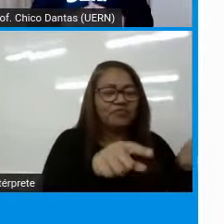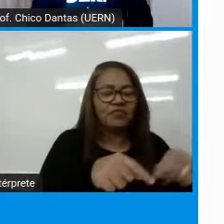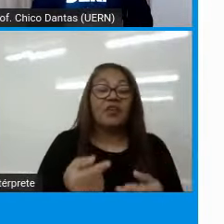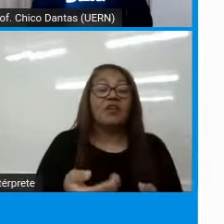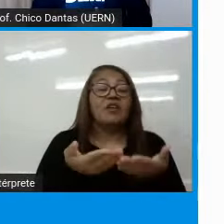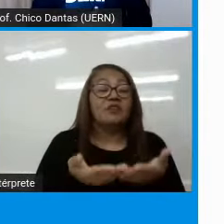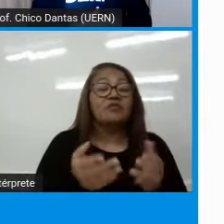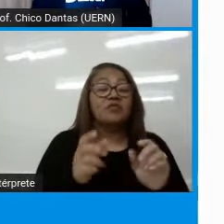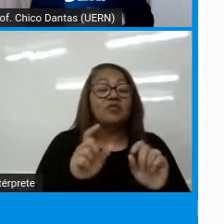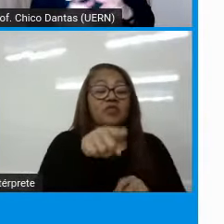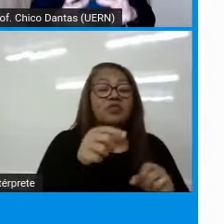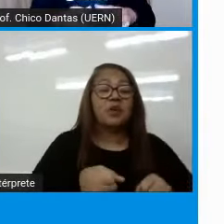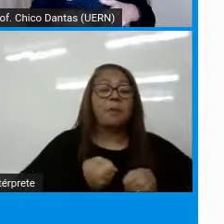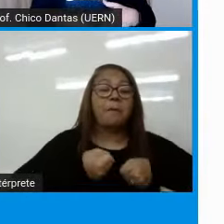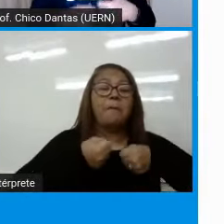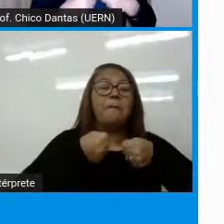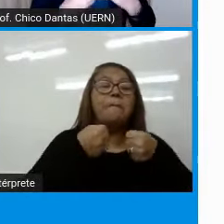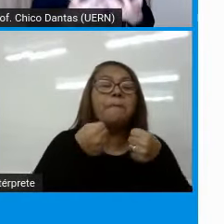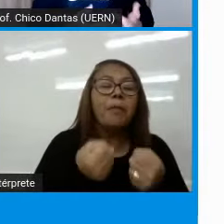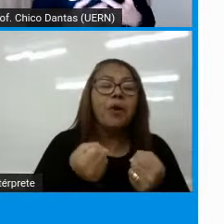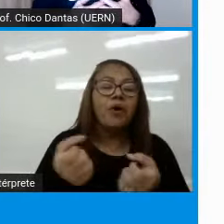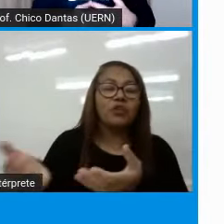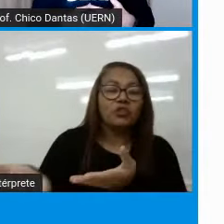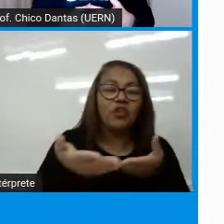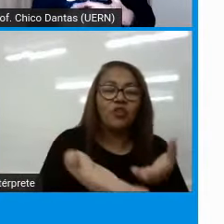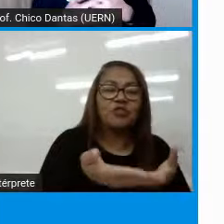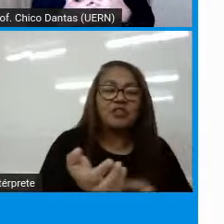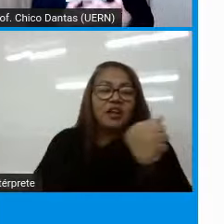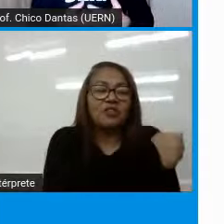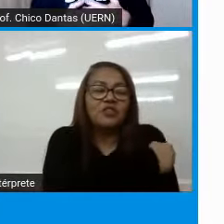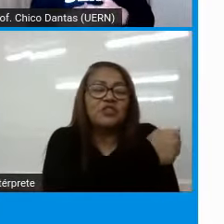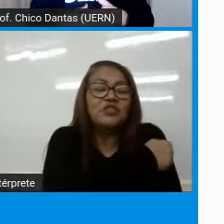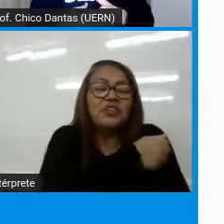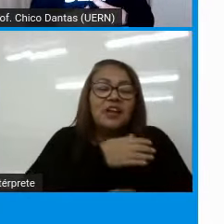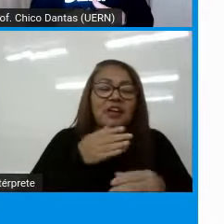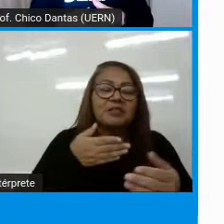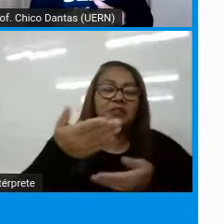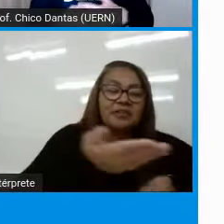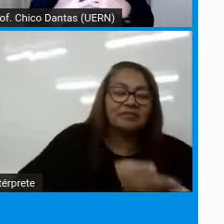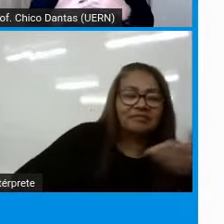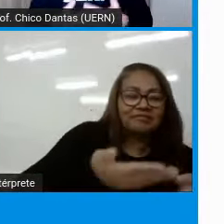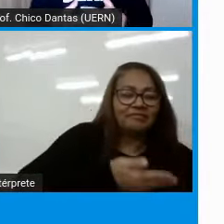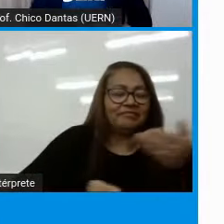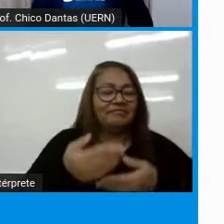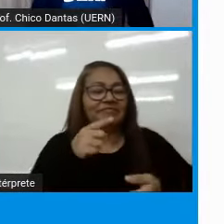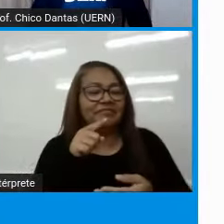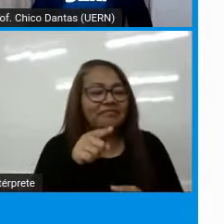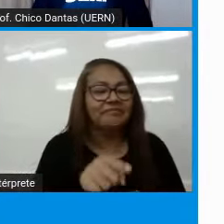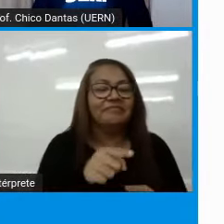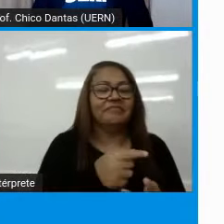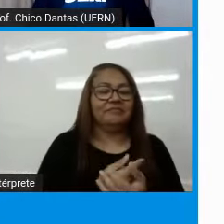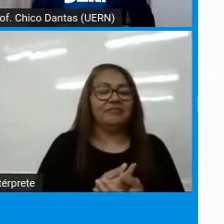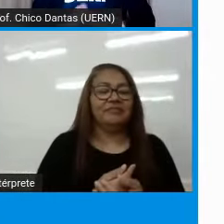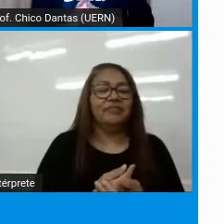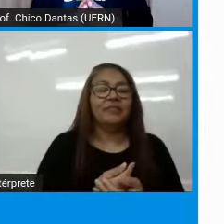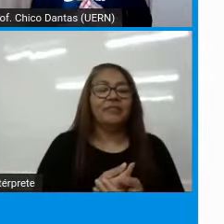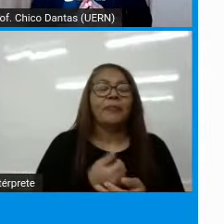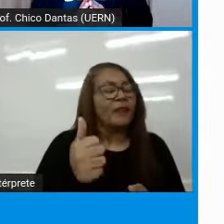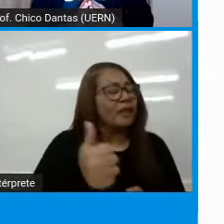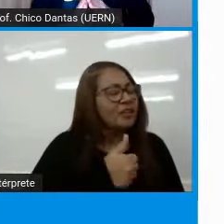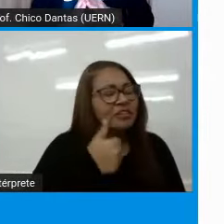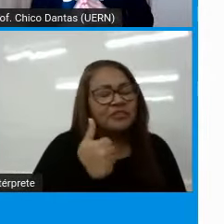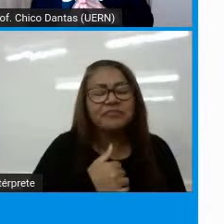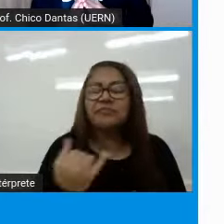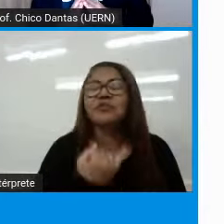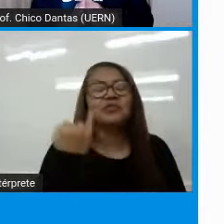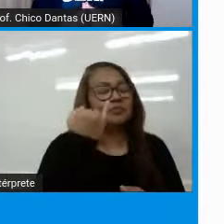convidar o estudante para interagir com você dentro do Padlet. Então, é muito importante e muito útil essas duas ferramentas.